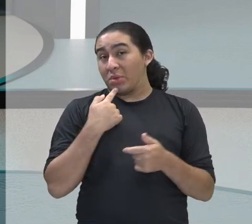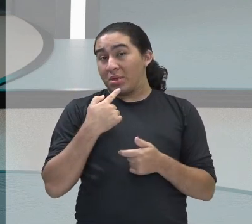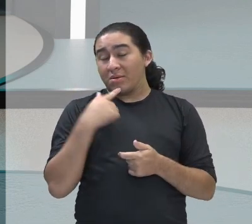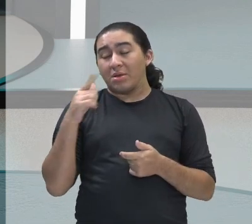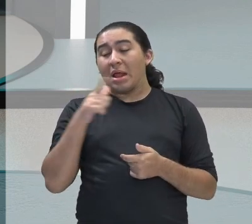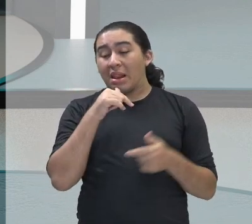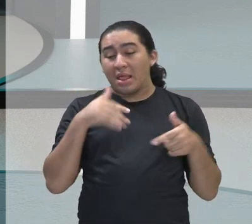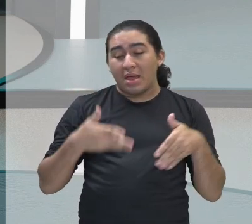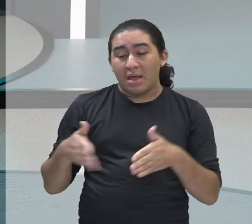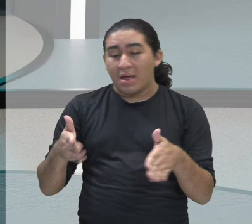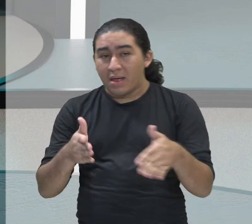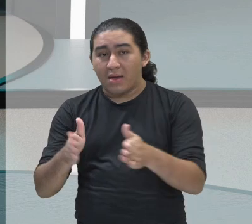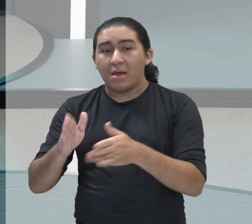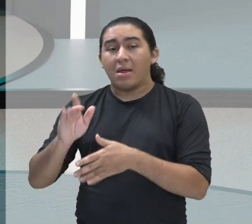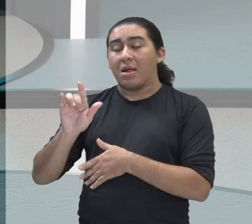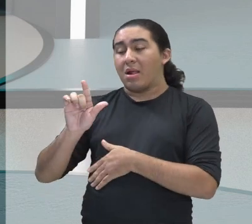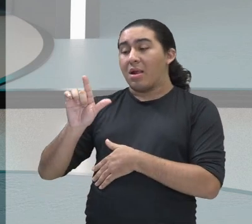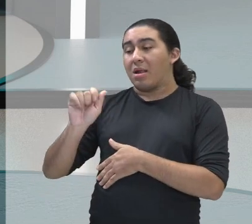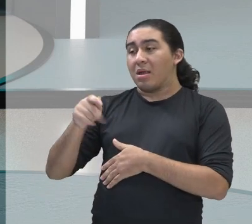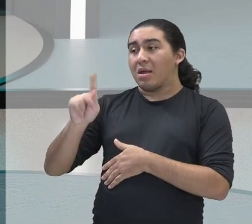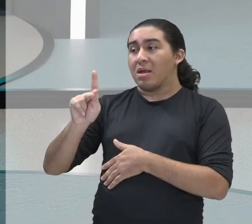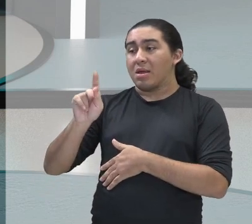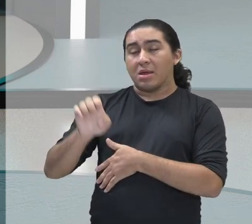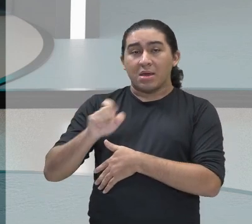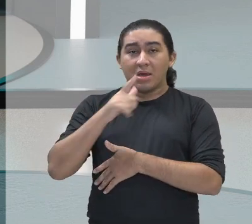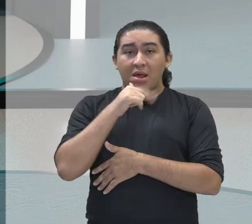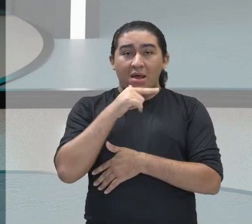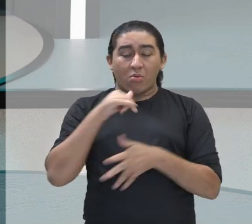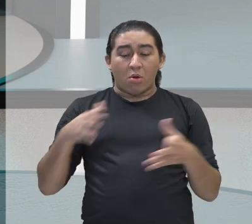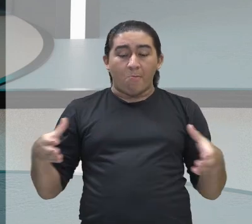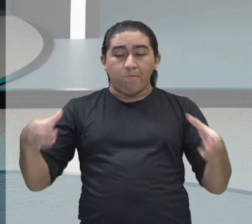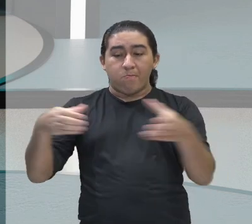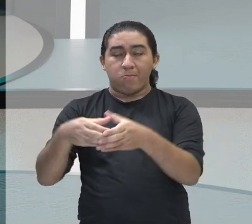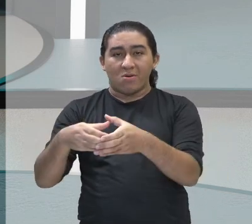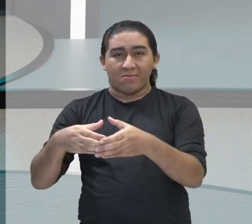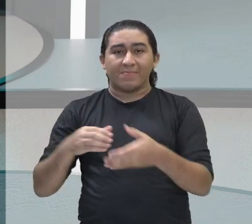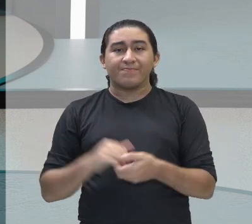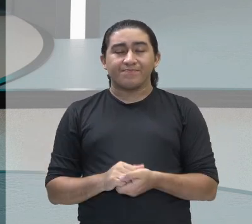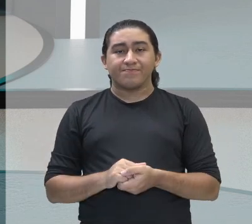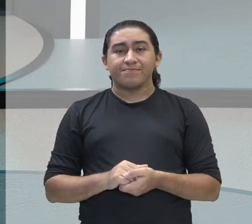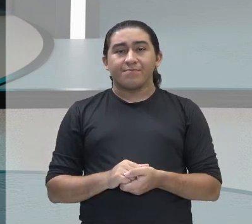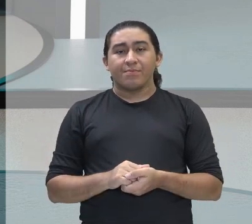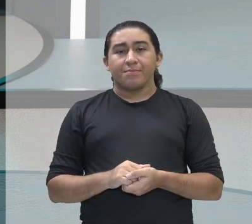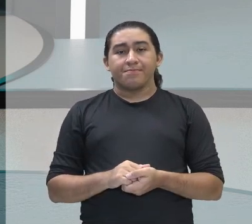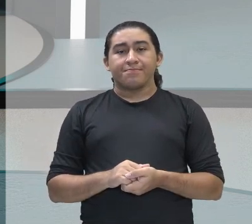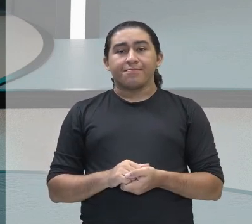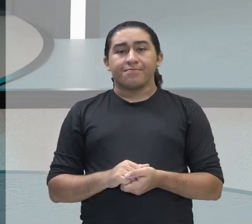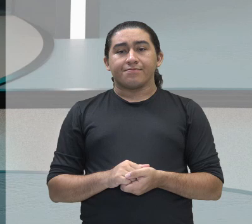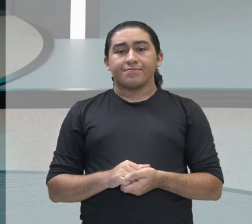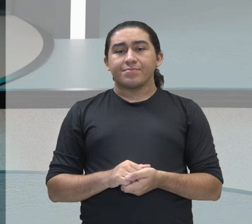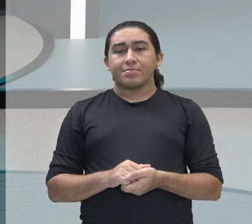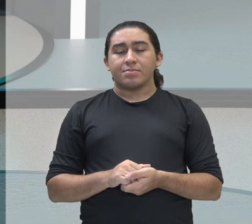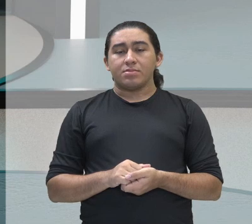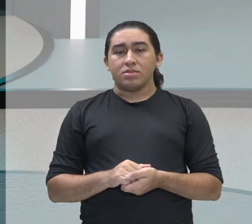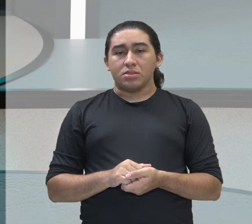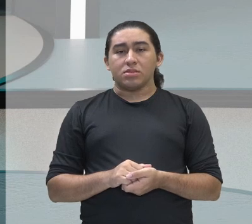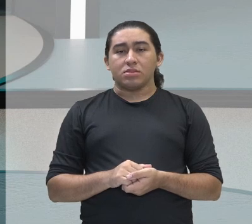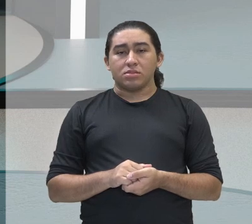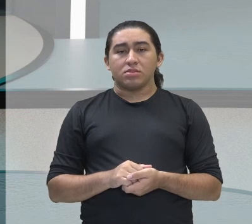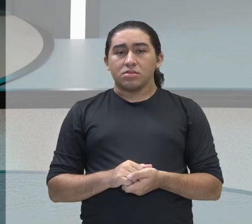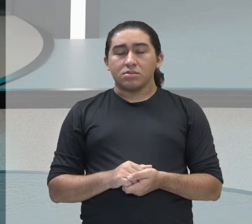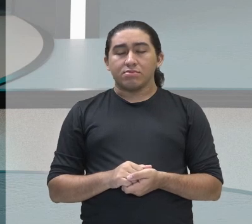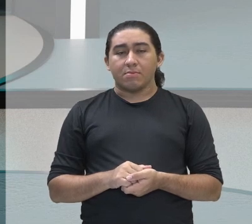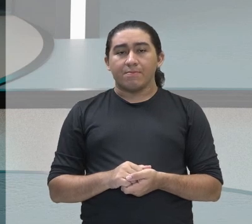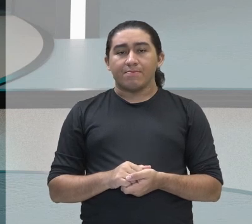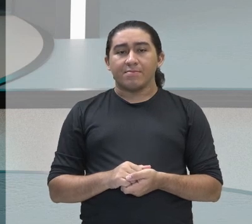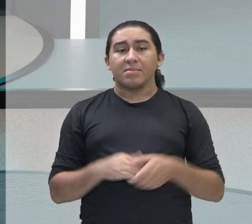mesmo. Across the tranquil lake, através do lago tranquilo, ou do tranquilo lago, nesse caso não dá